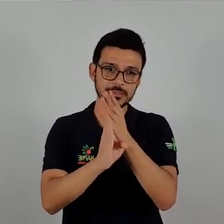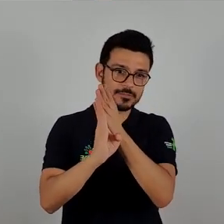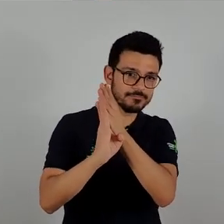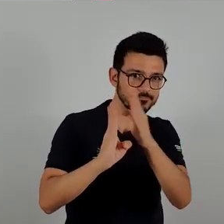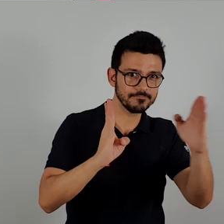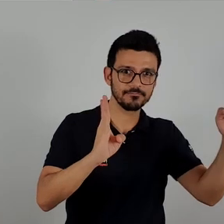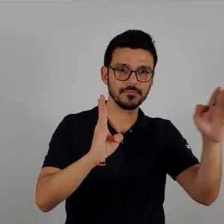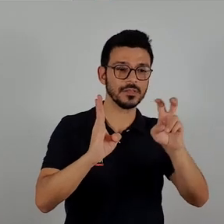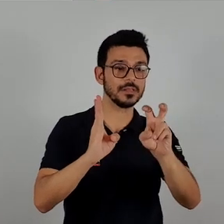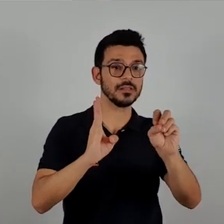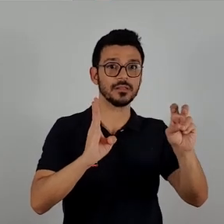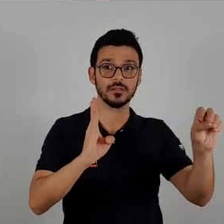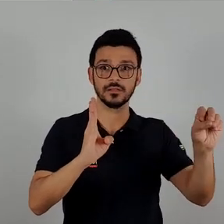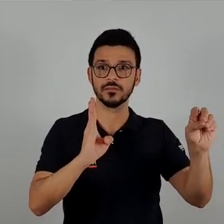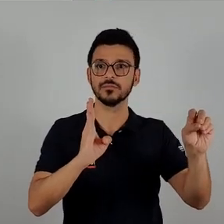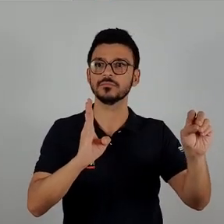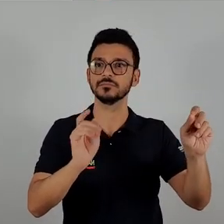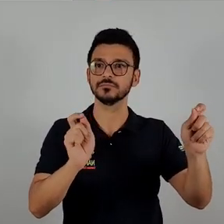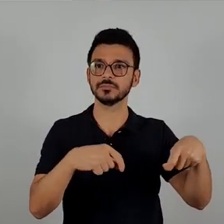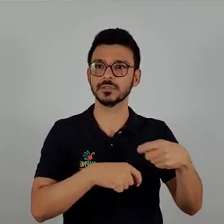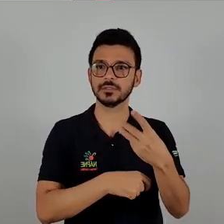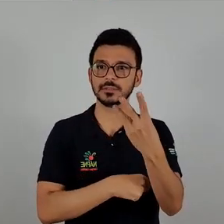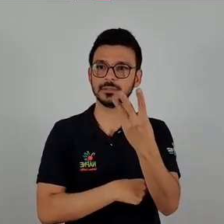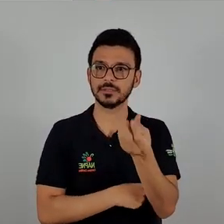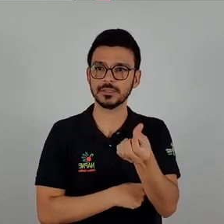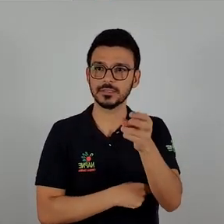hoje até então é referência, com